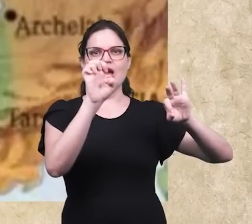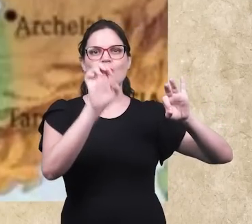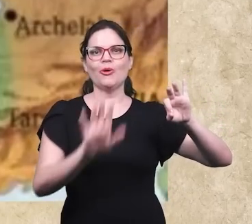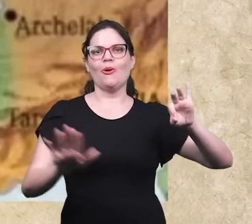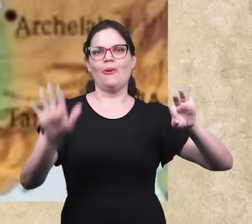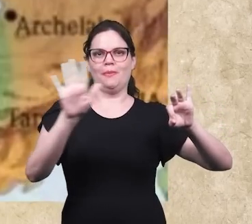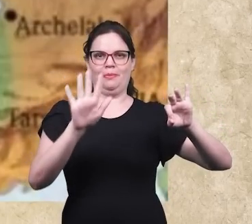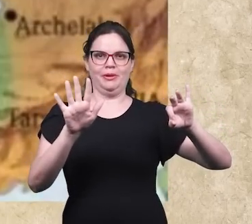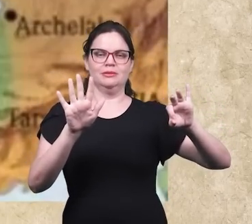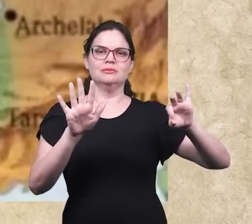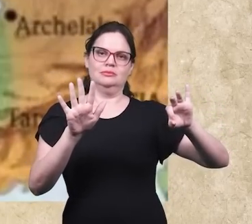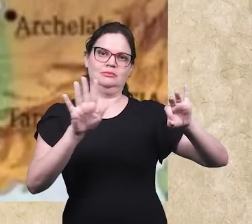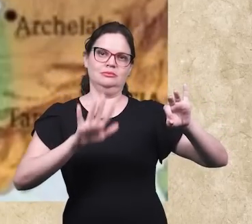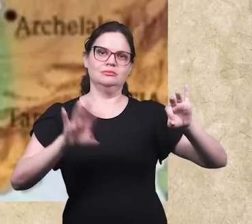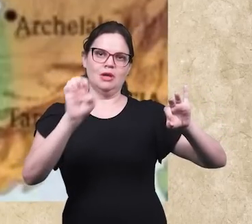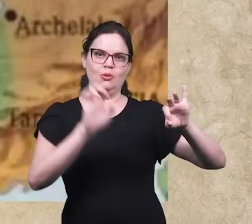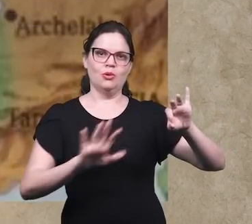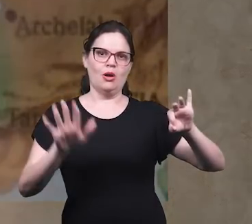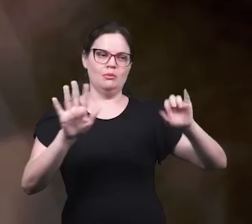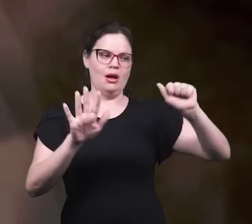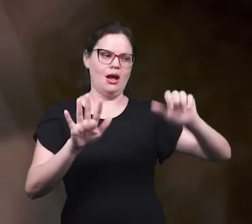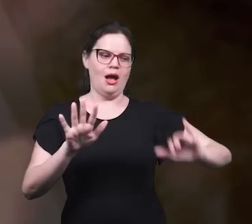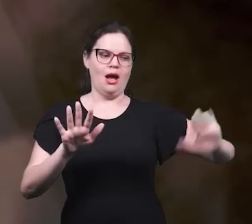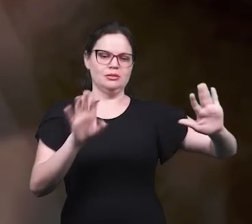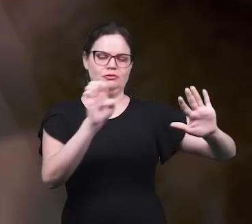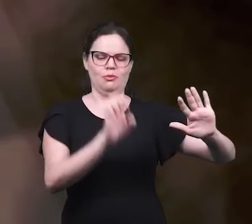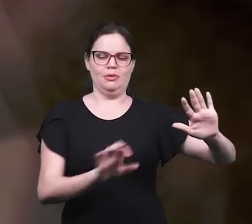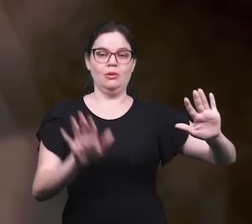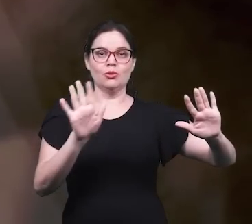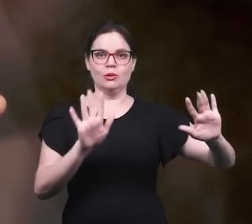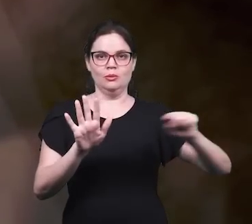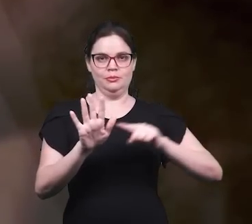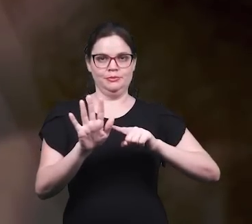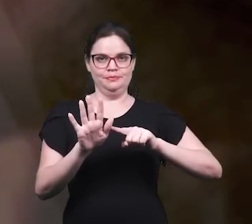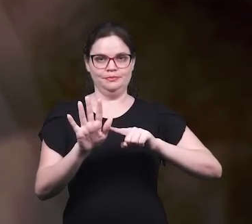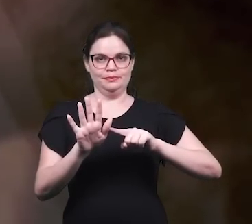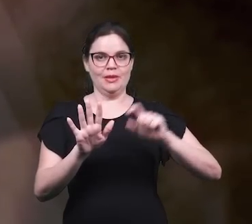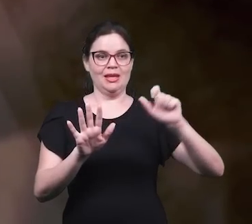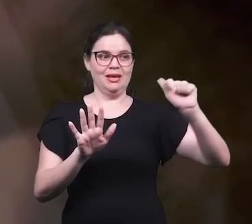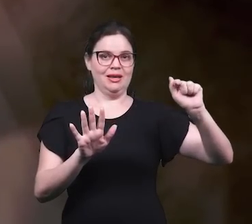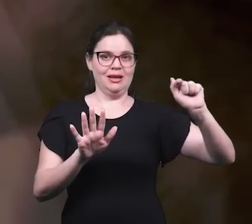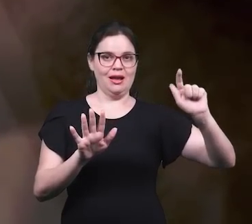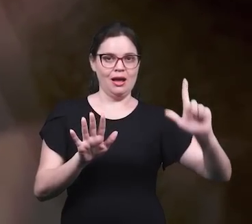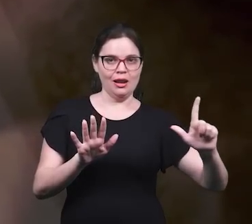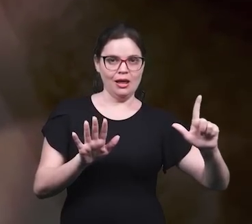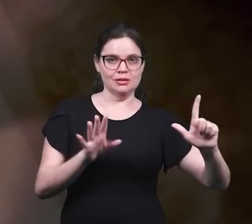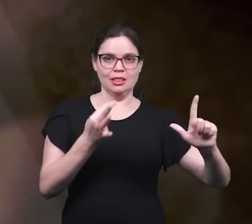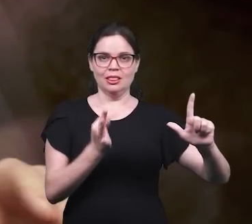europeu. E tanto a Galácia quanto Tessalônica